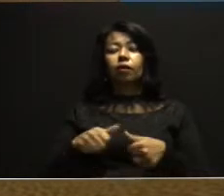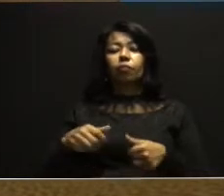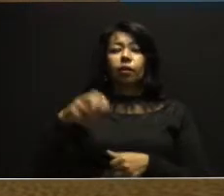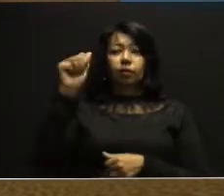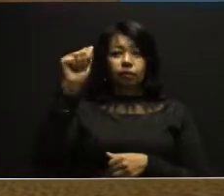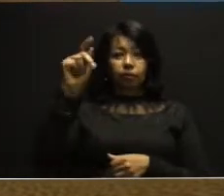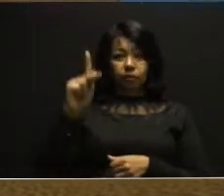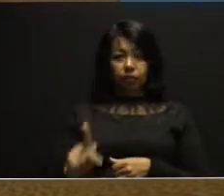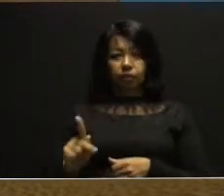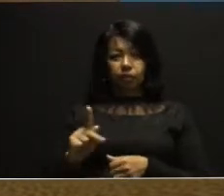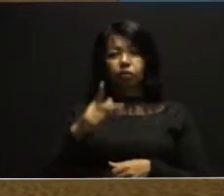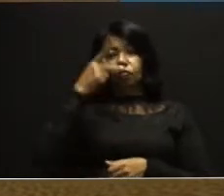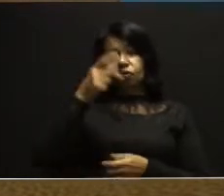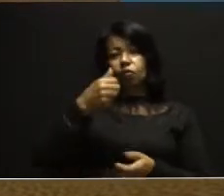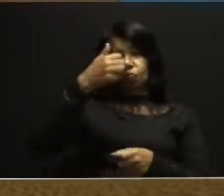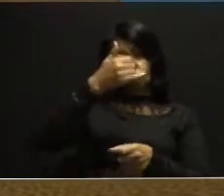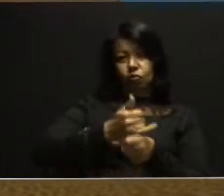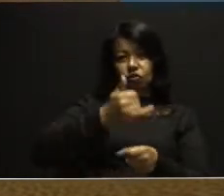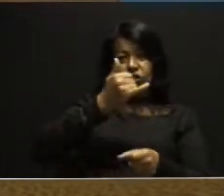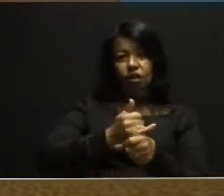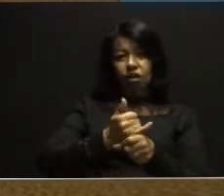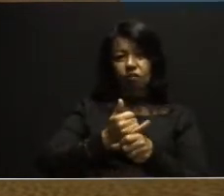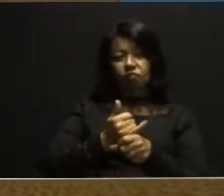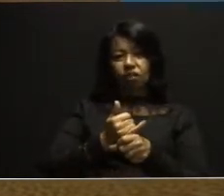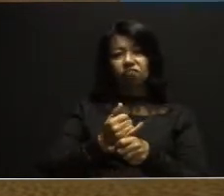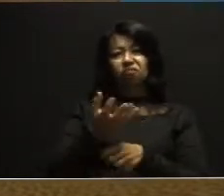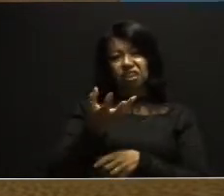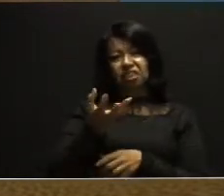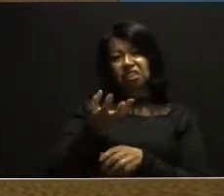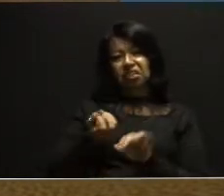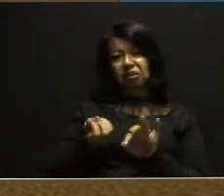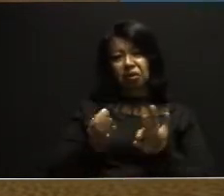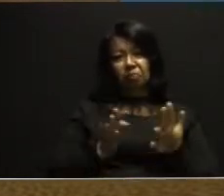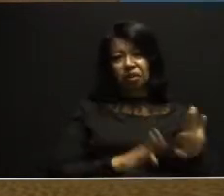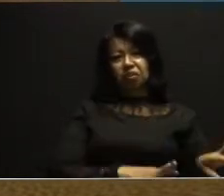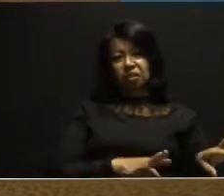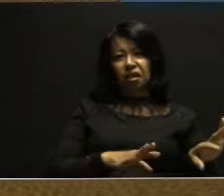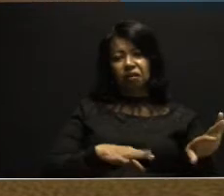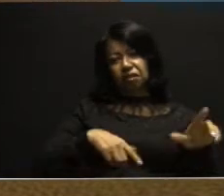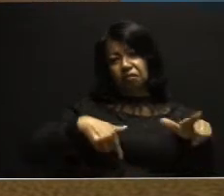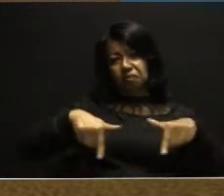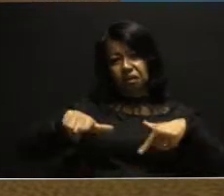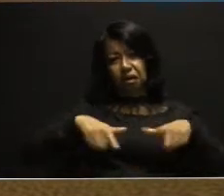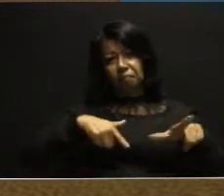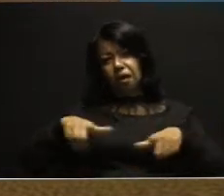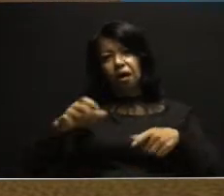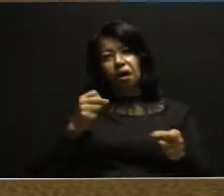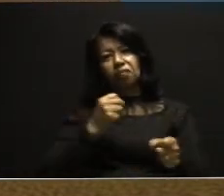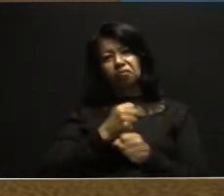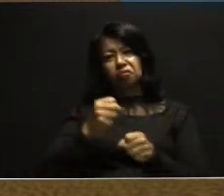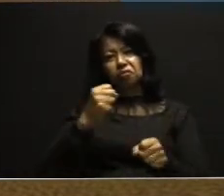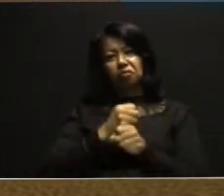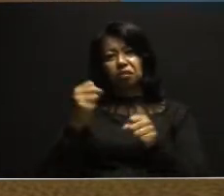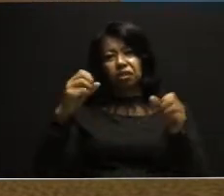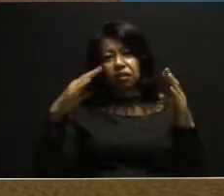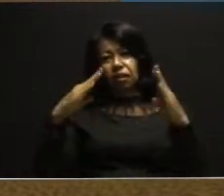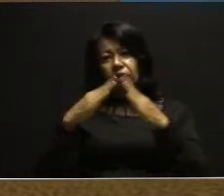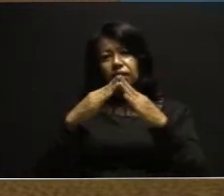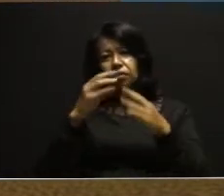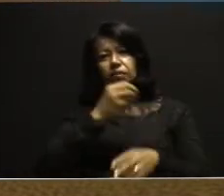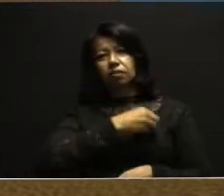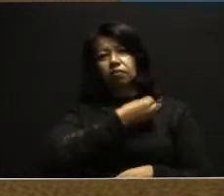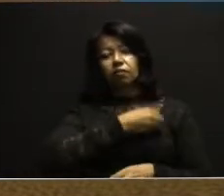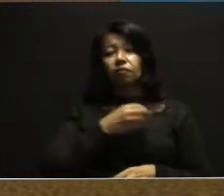Contou então ao seu chefe os planos de largar o serviço de carpintaria e de construção de casas para viver